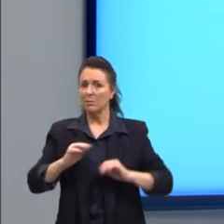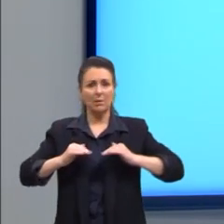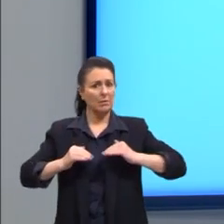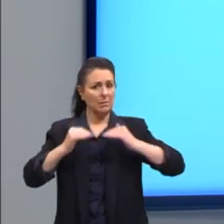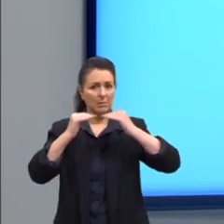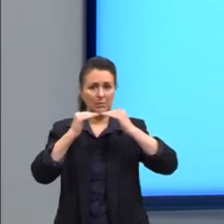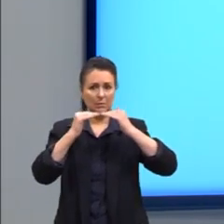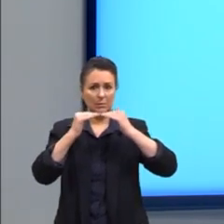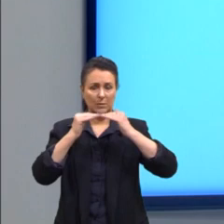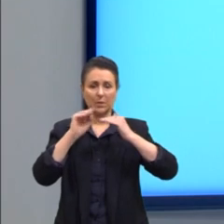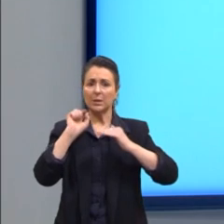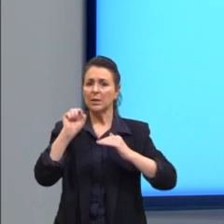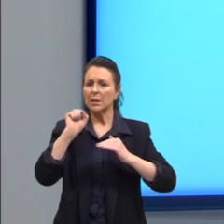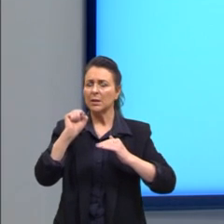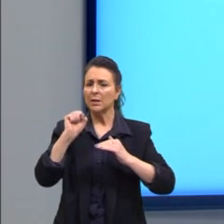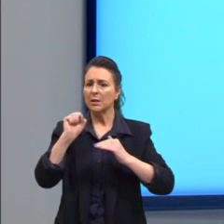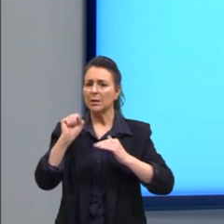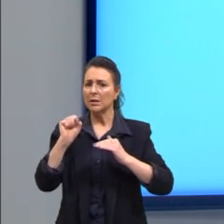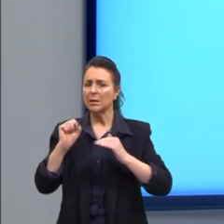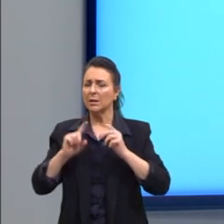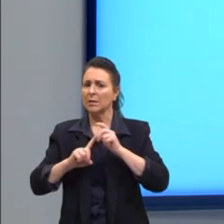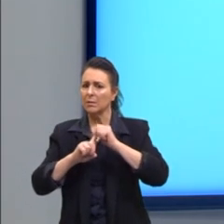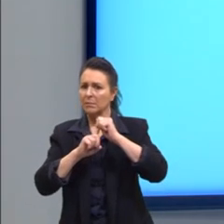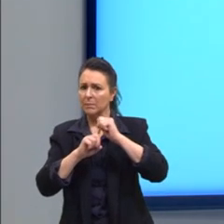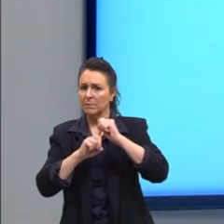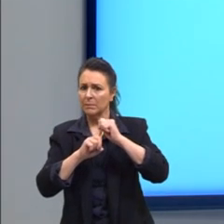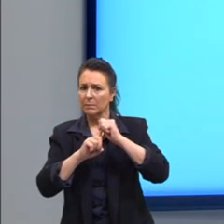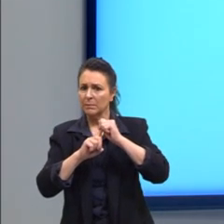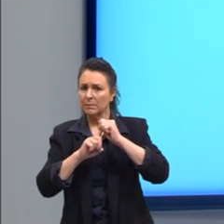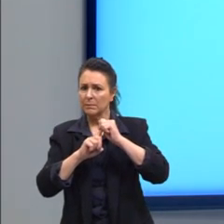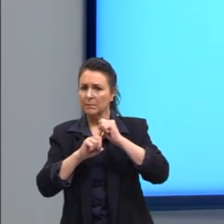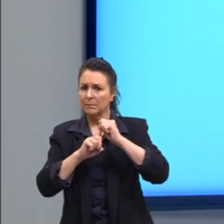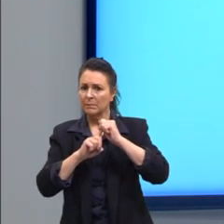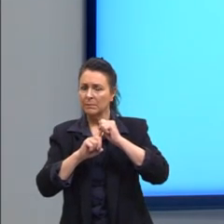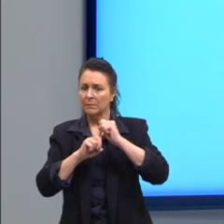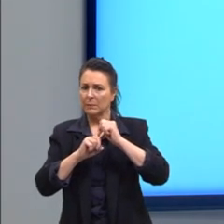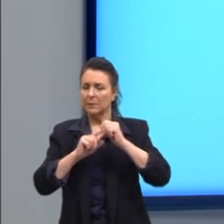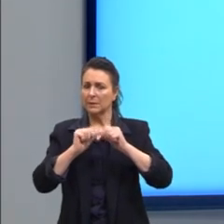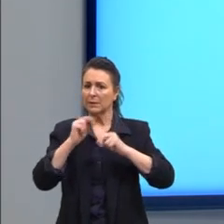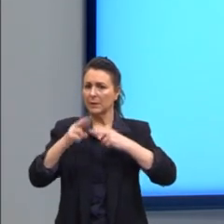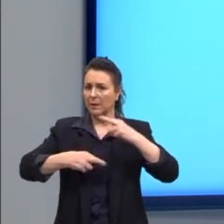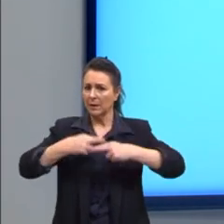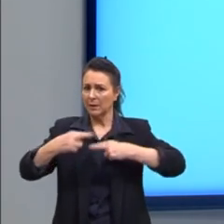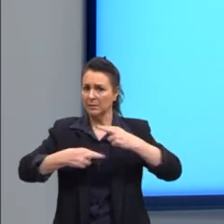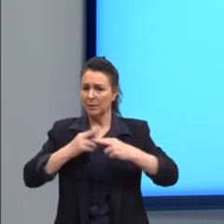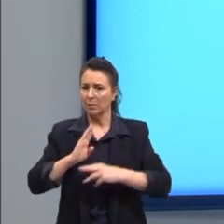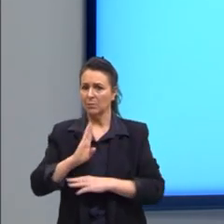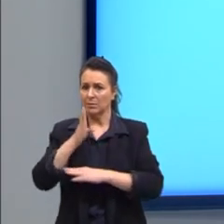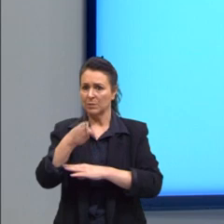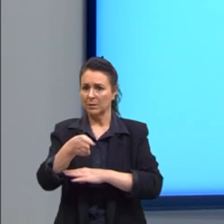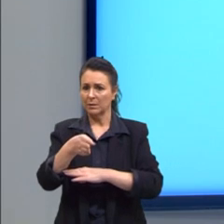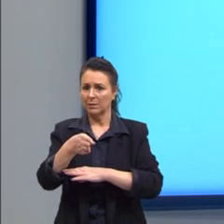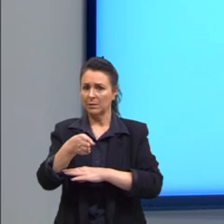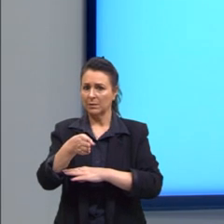e quem está predominando a reação que está em predominância a reação direta